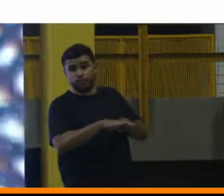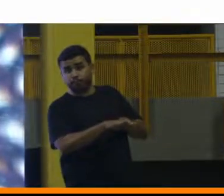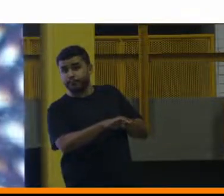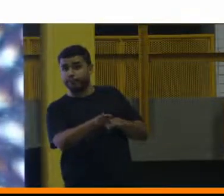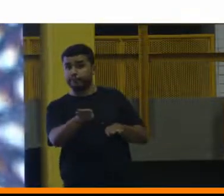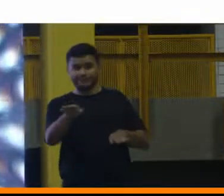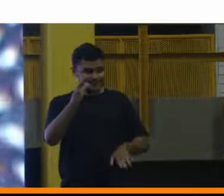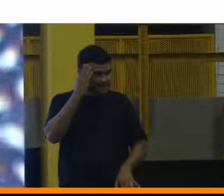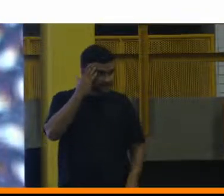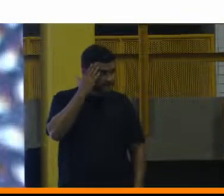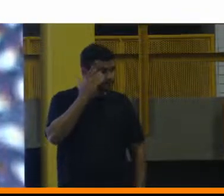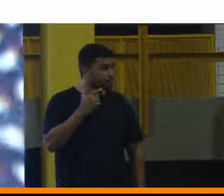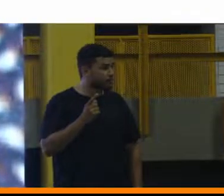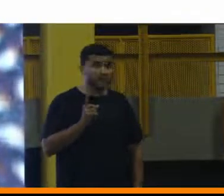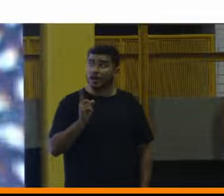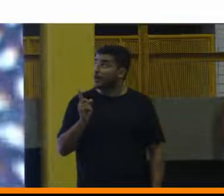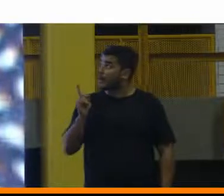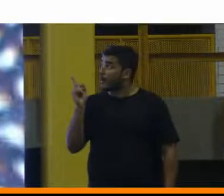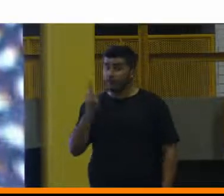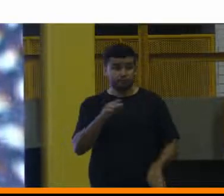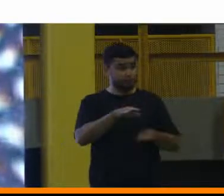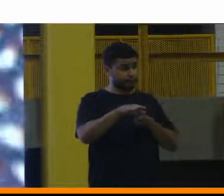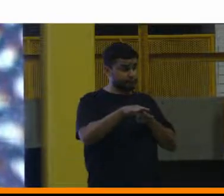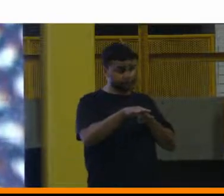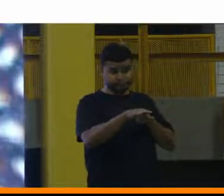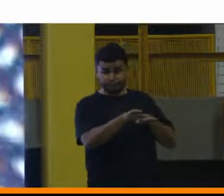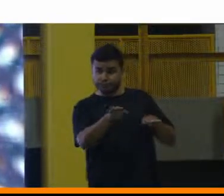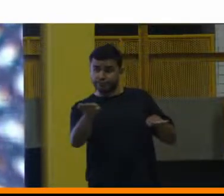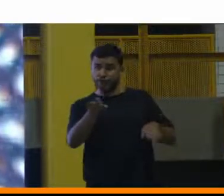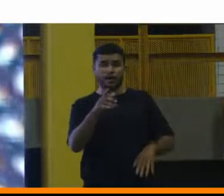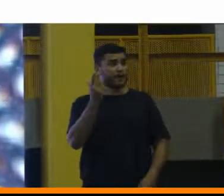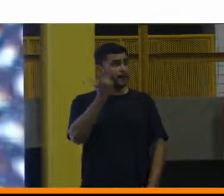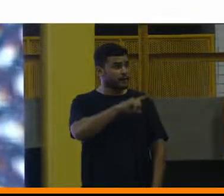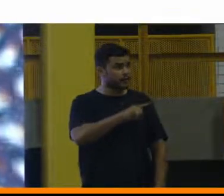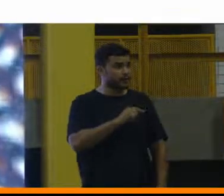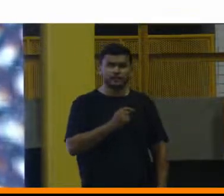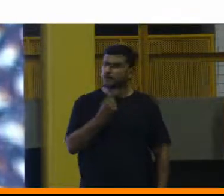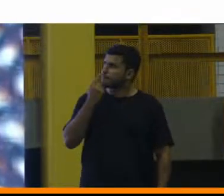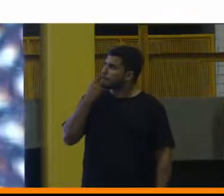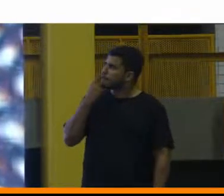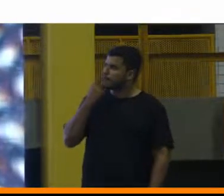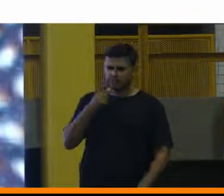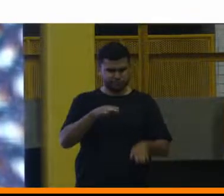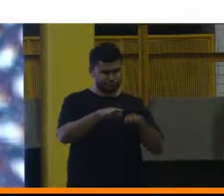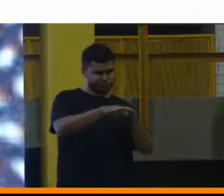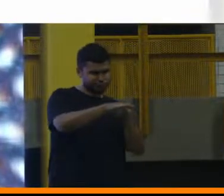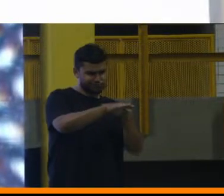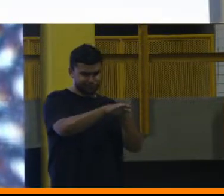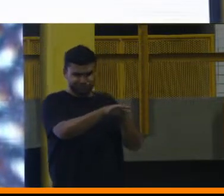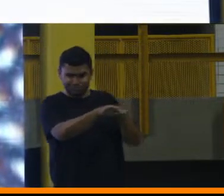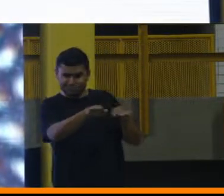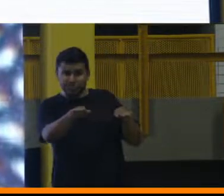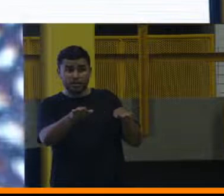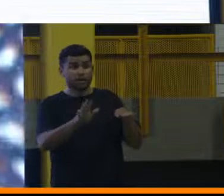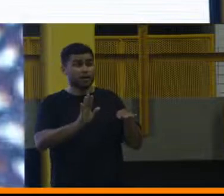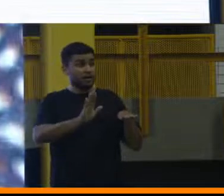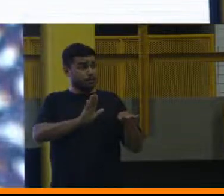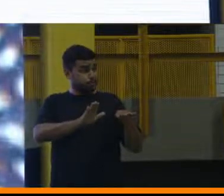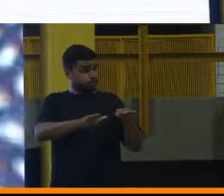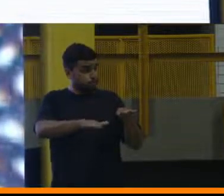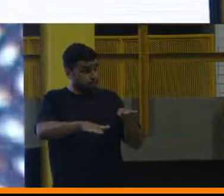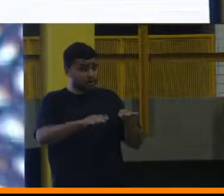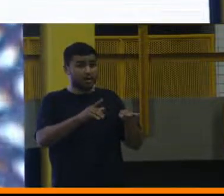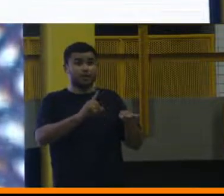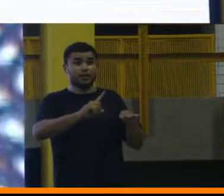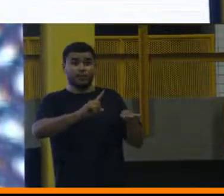vai indo para a direita, estou aqui, fui para a direita, enquanto eu estiver fazendo curva, eu